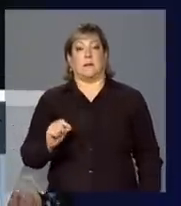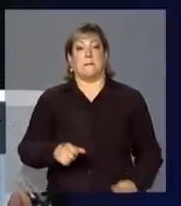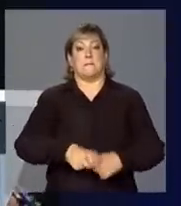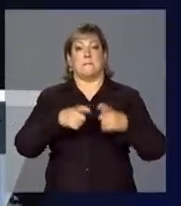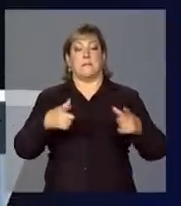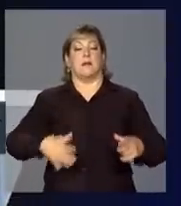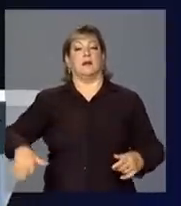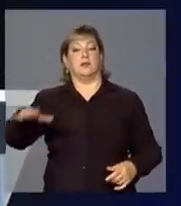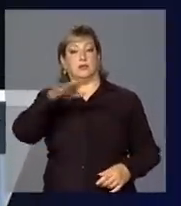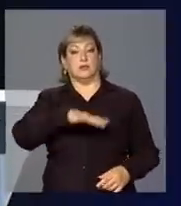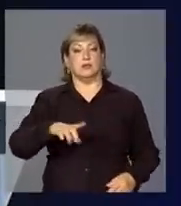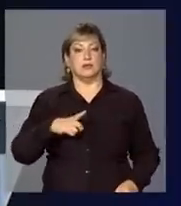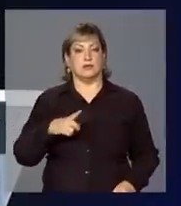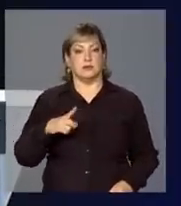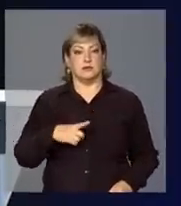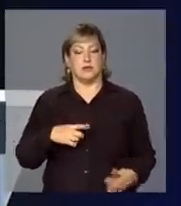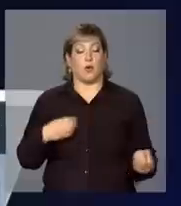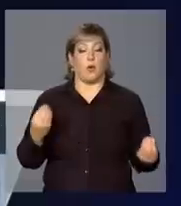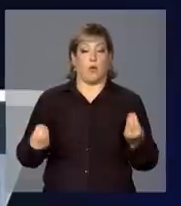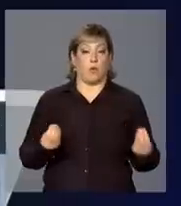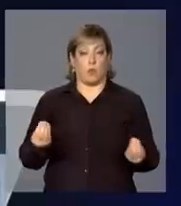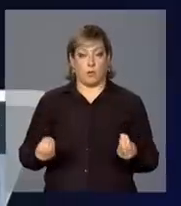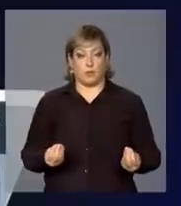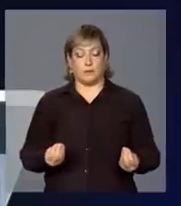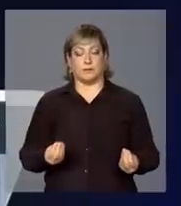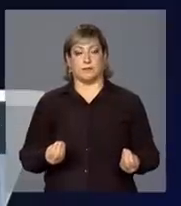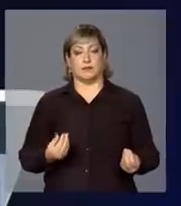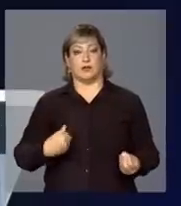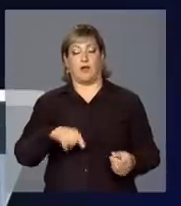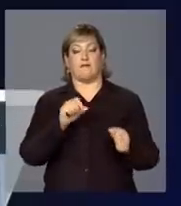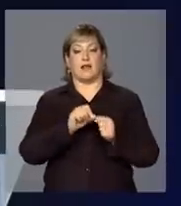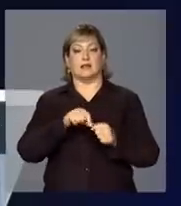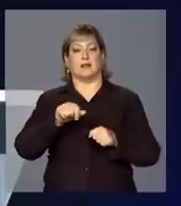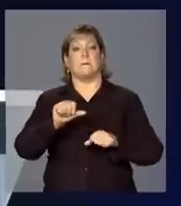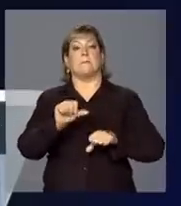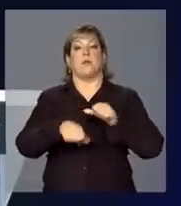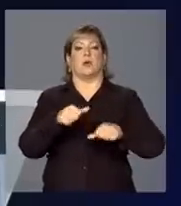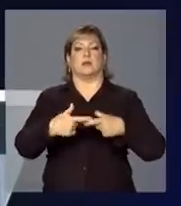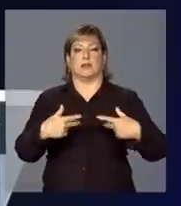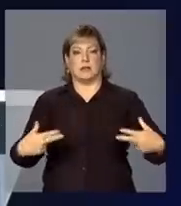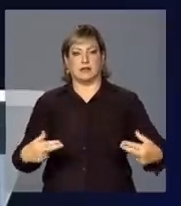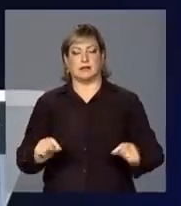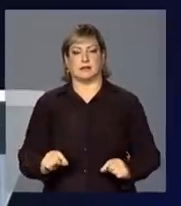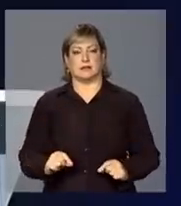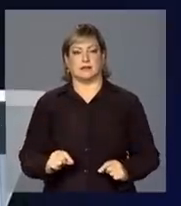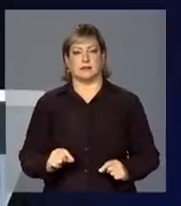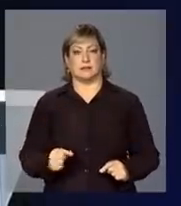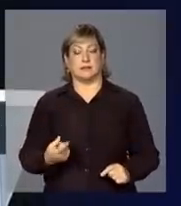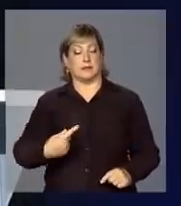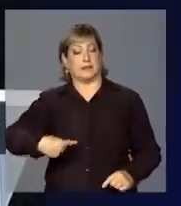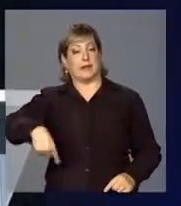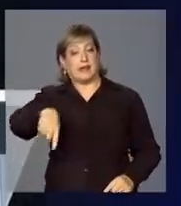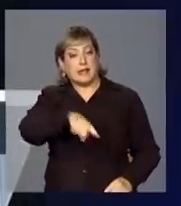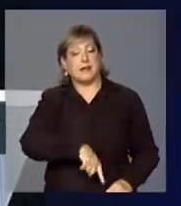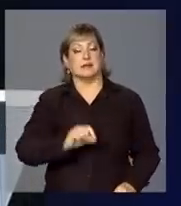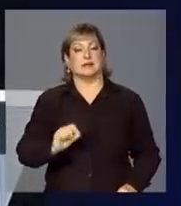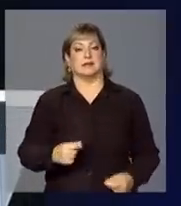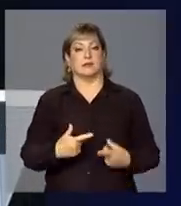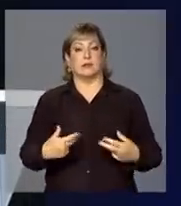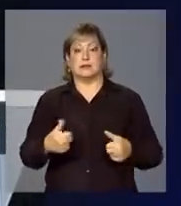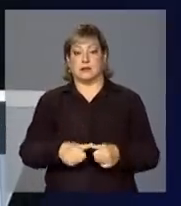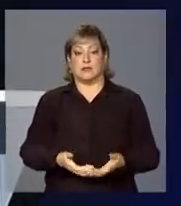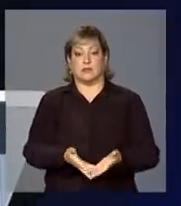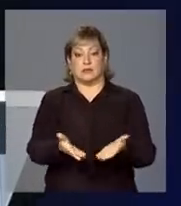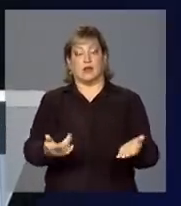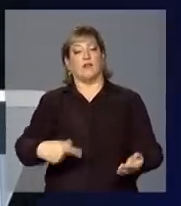maioria dos instrumentos para que a gente faça essas mudanças. Esses instrumentos estão aí,